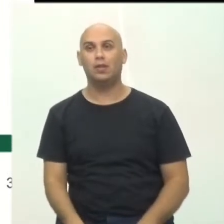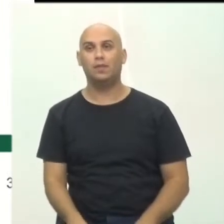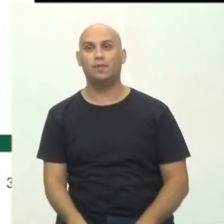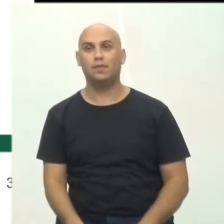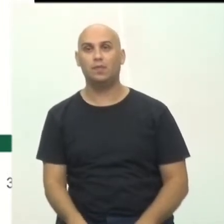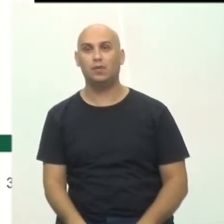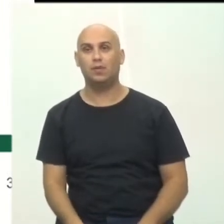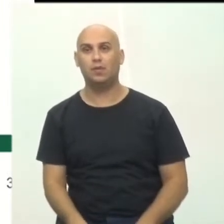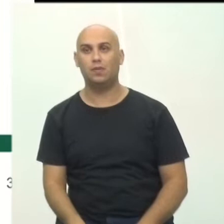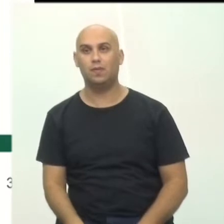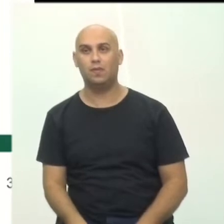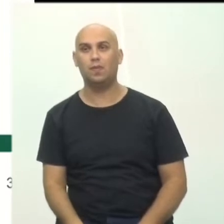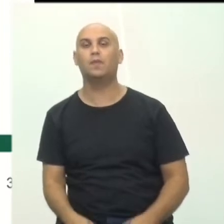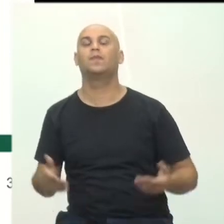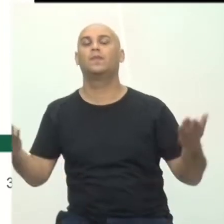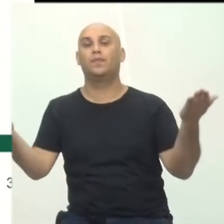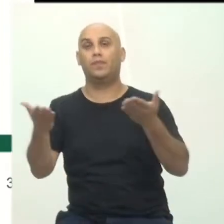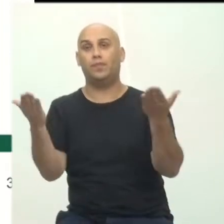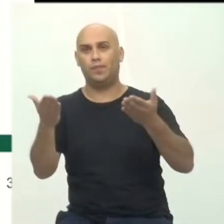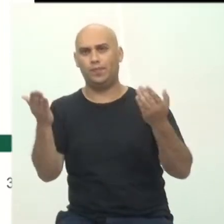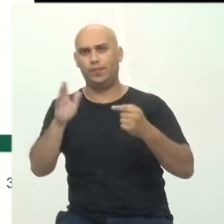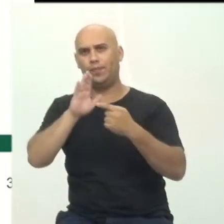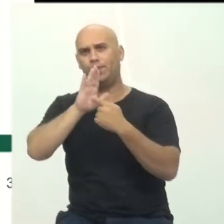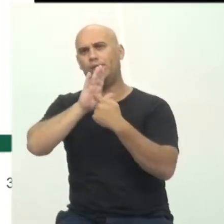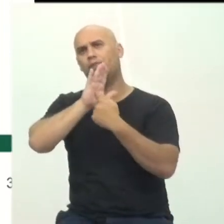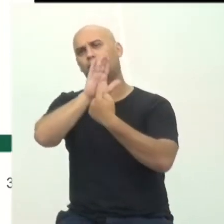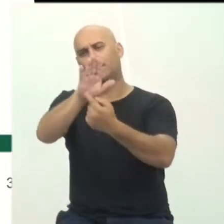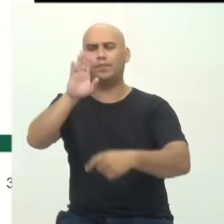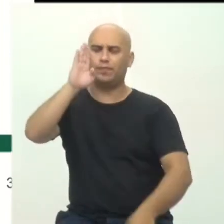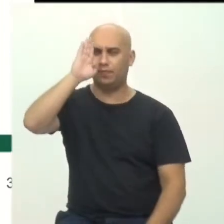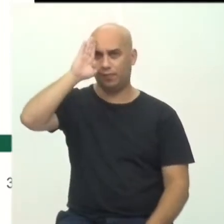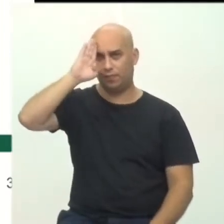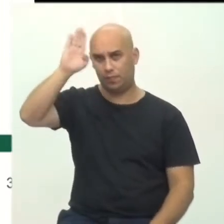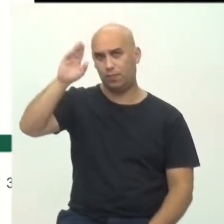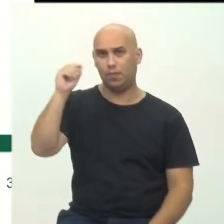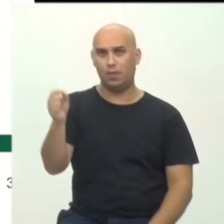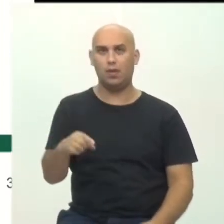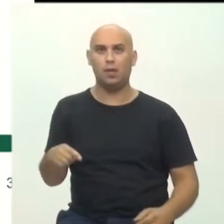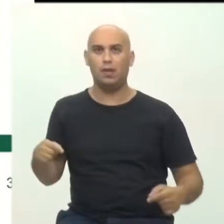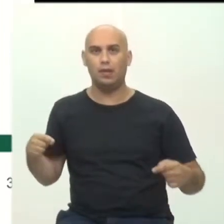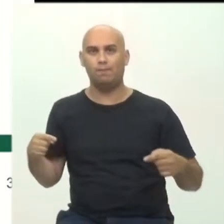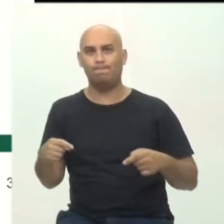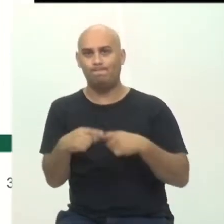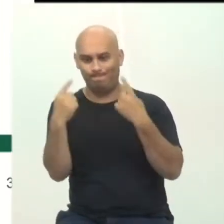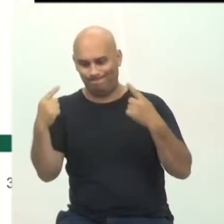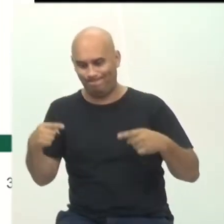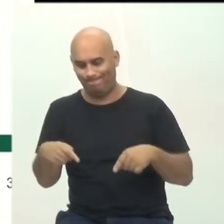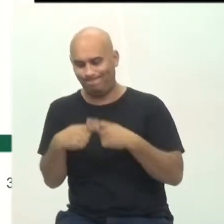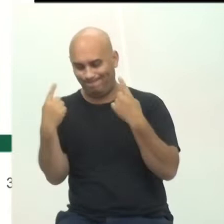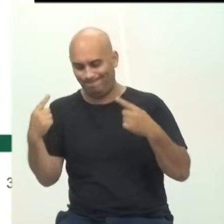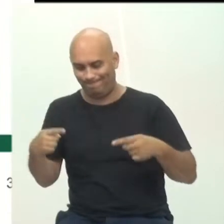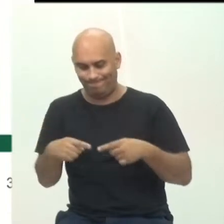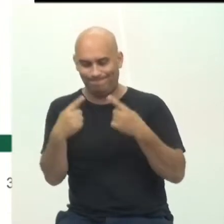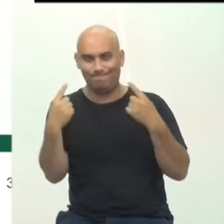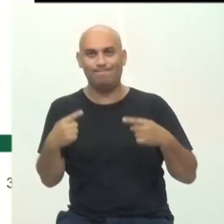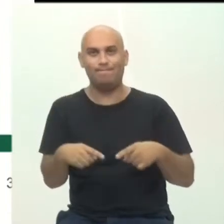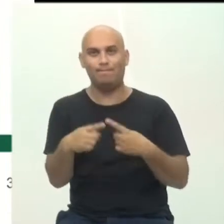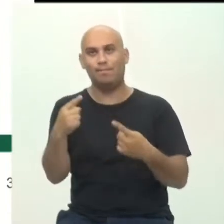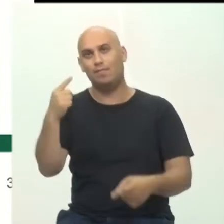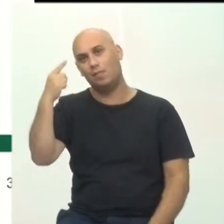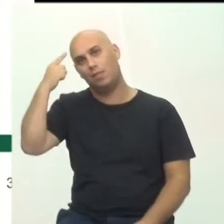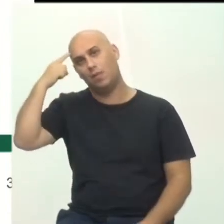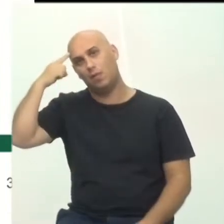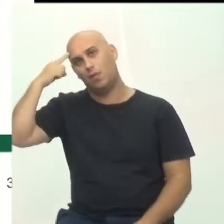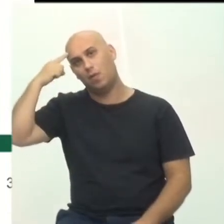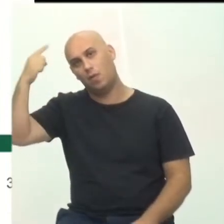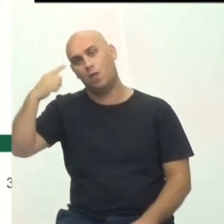Então, agora a gente destacou alguns pontos de conflito, né? Então, se pensar que